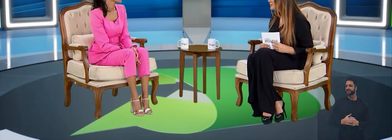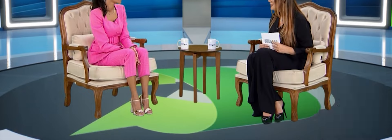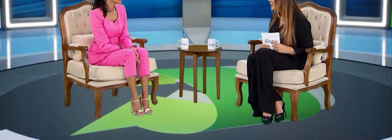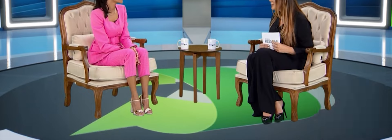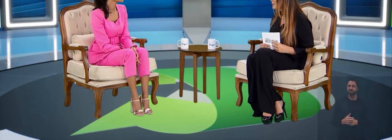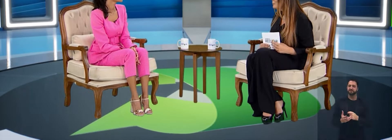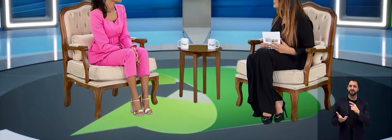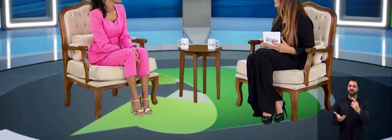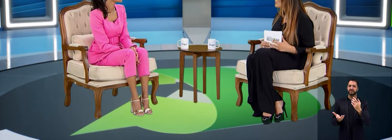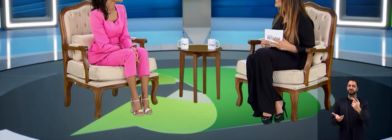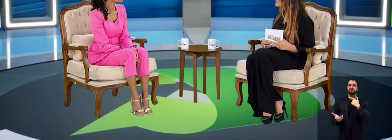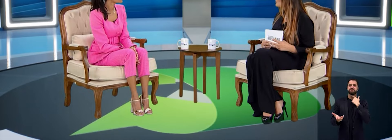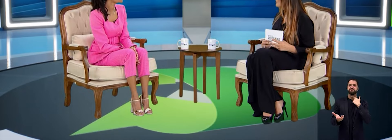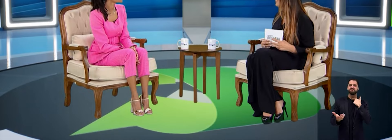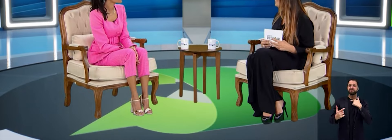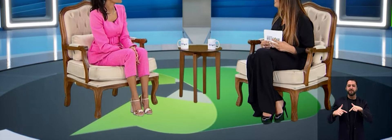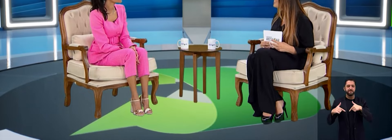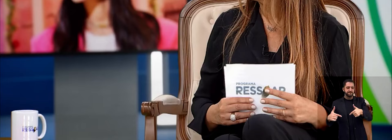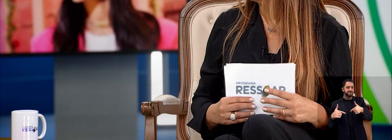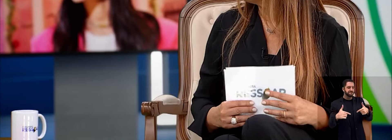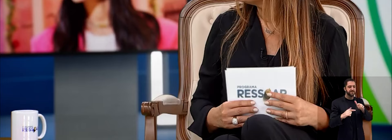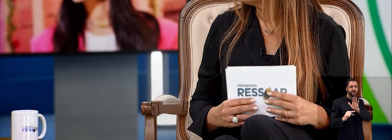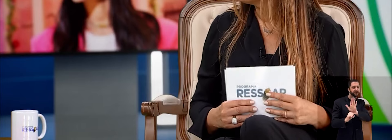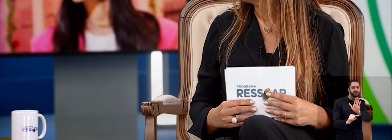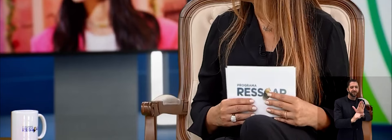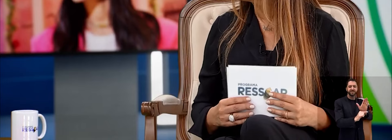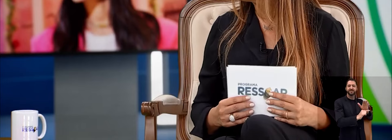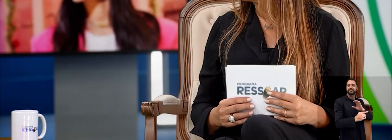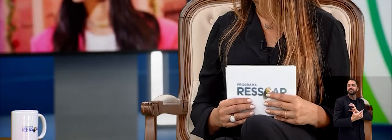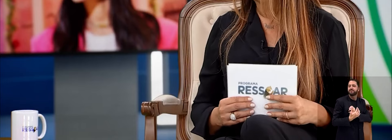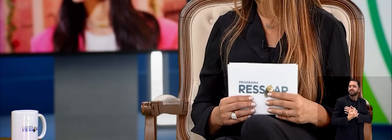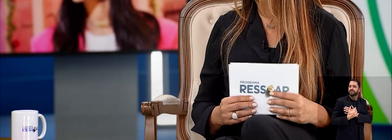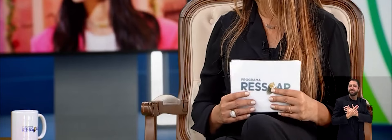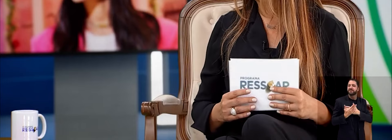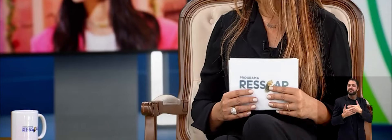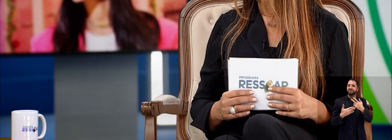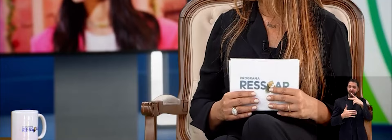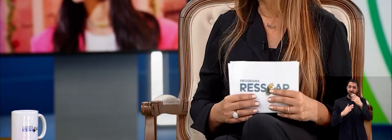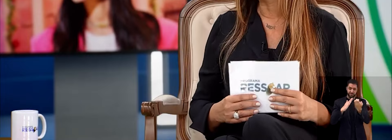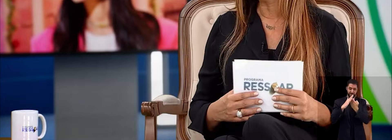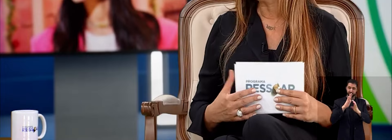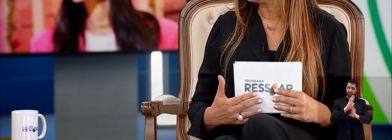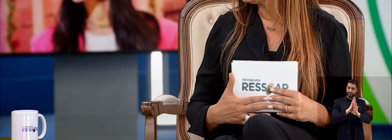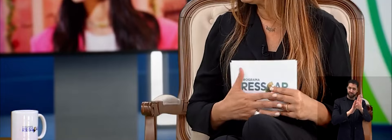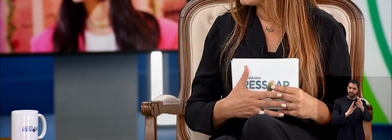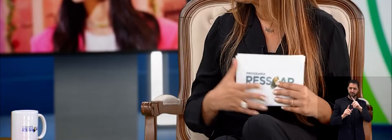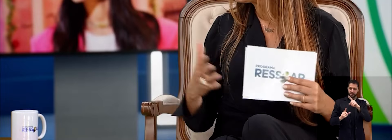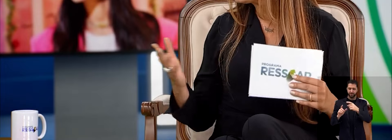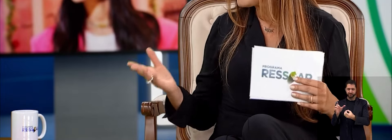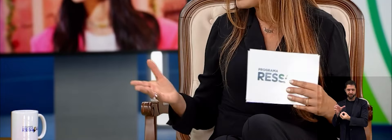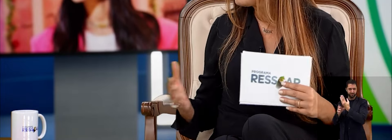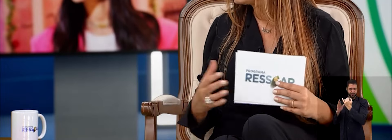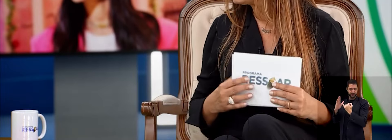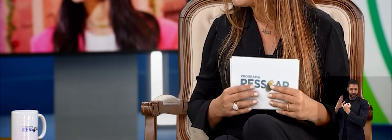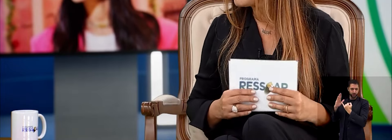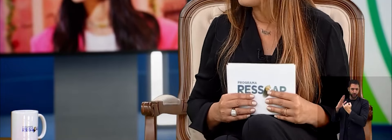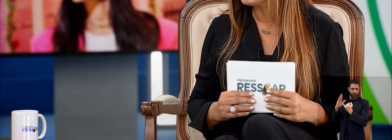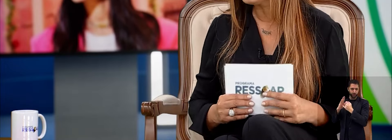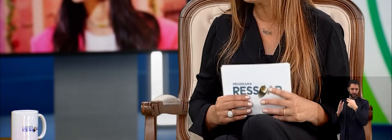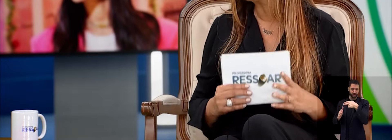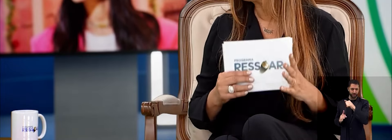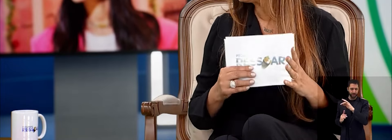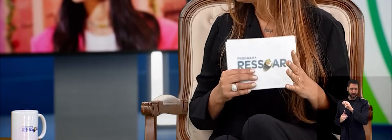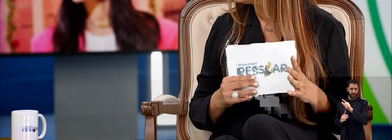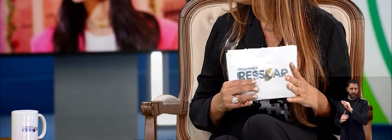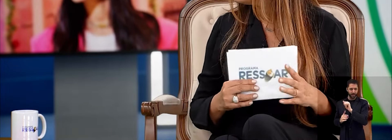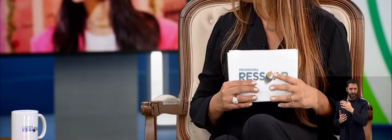Sim. E você, com esse espírito de servir, foi tão grande que você falou, além, né, da expansão que você fez nos